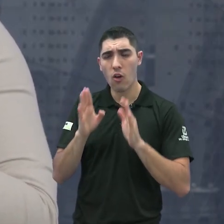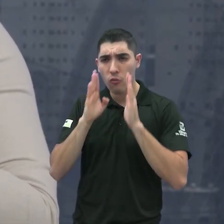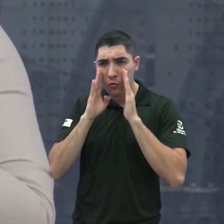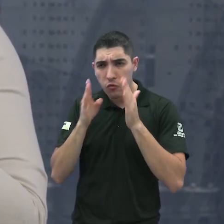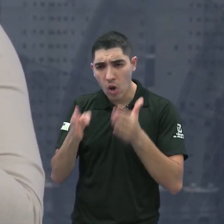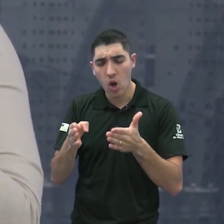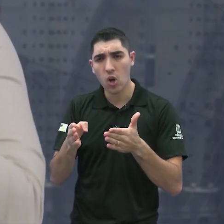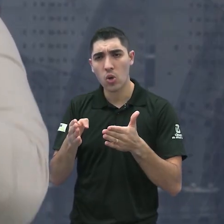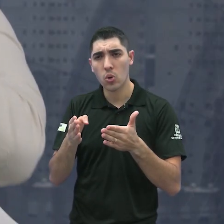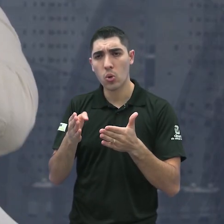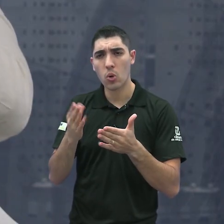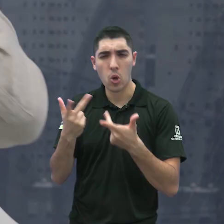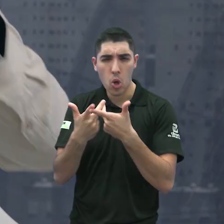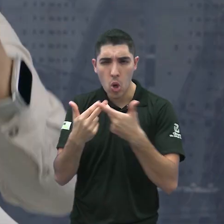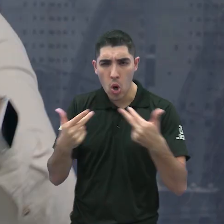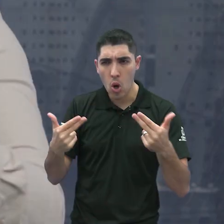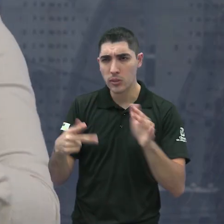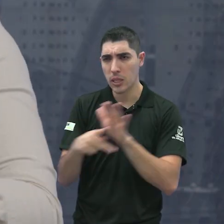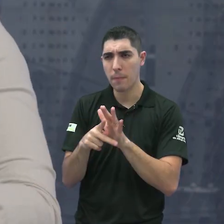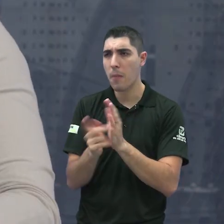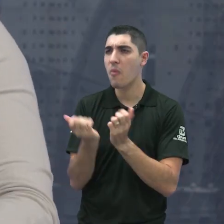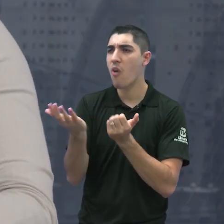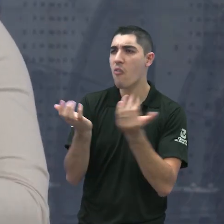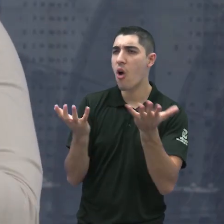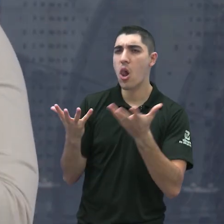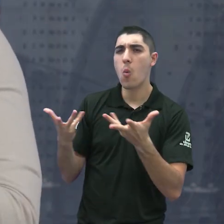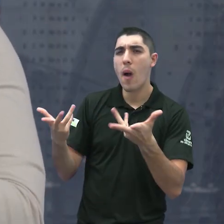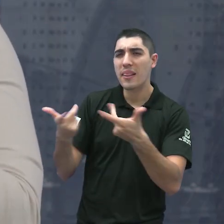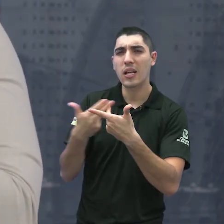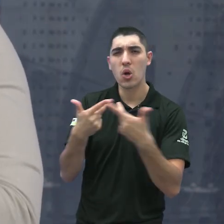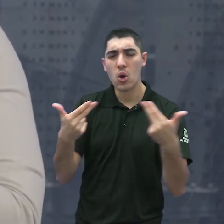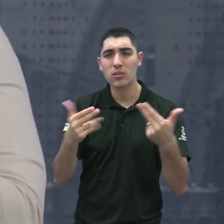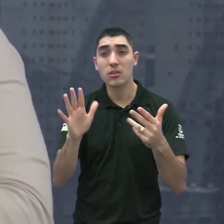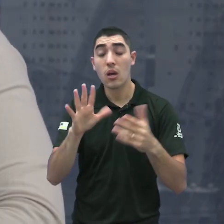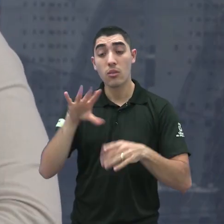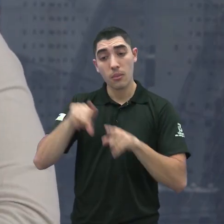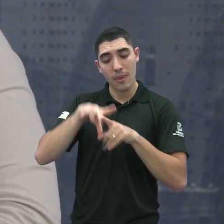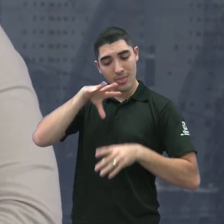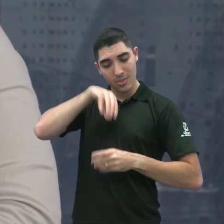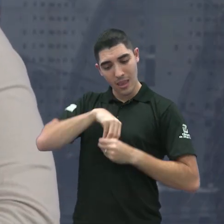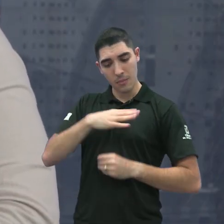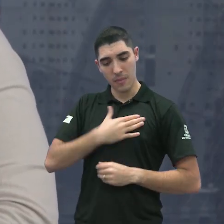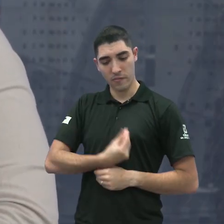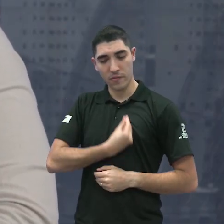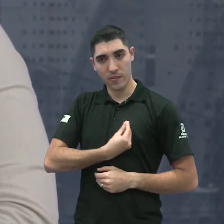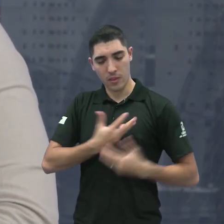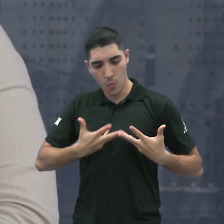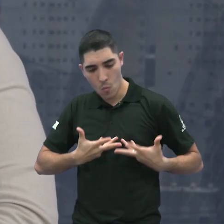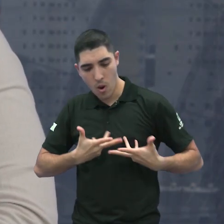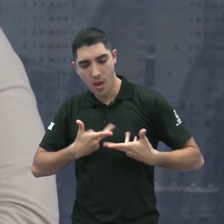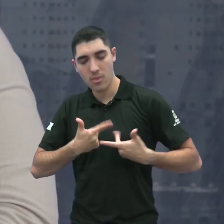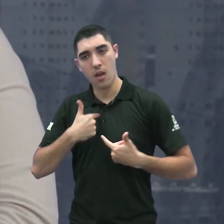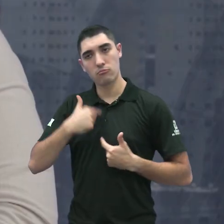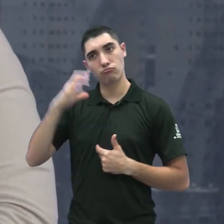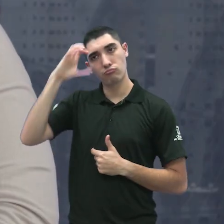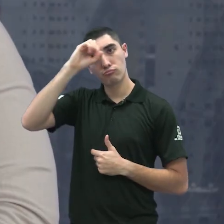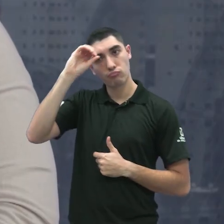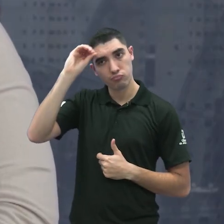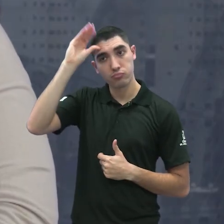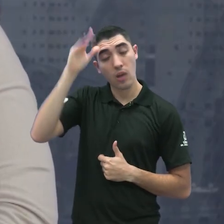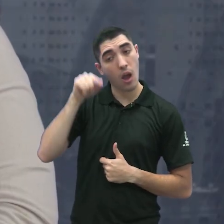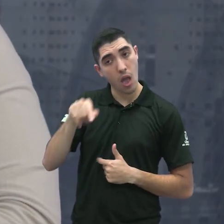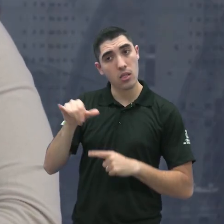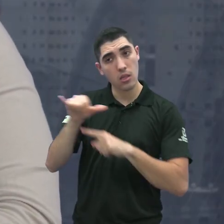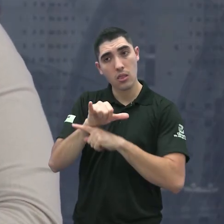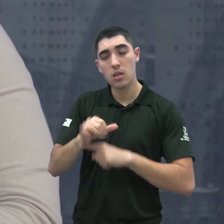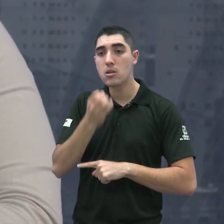restrita àquilo que são qualidades exteriores, mas que são questões internas e importantes para a sua formação. Eu acho que é isso o caminho